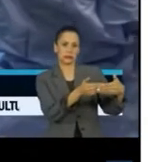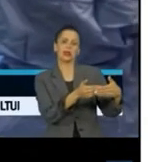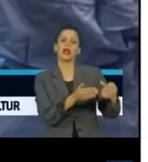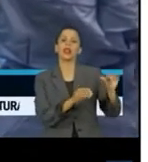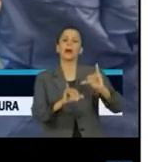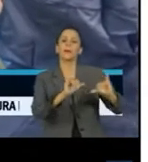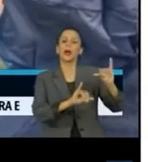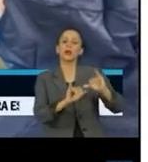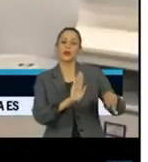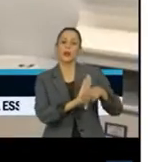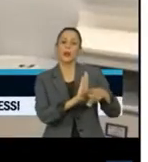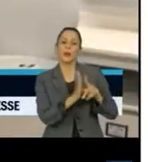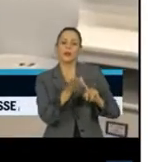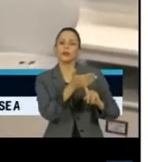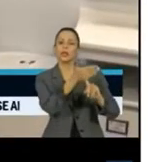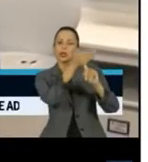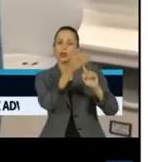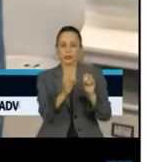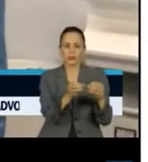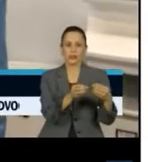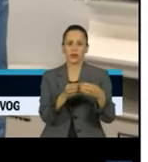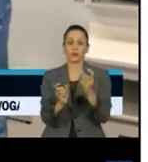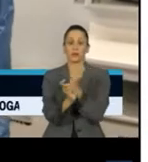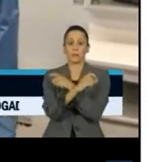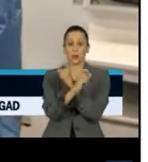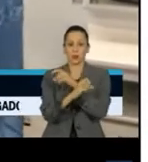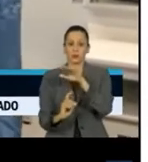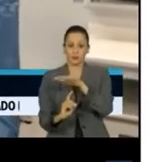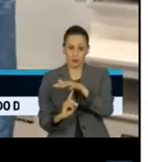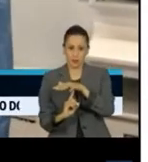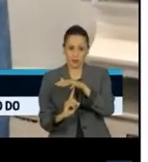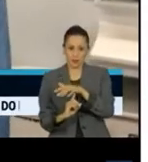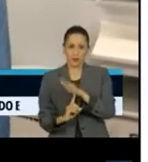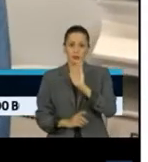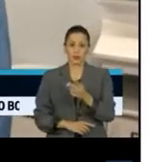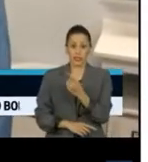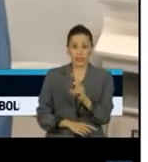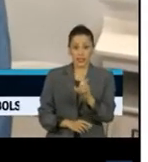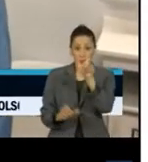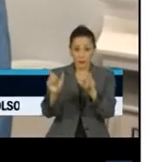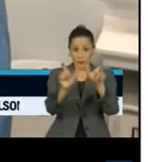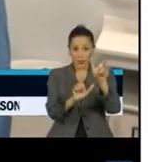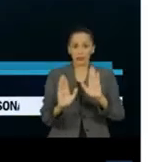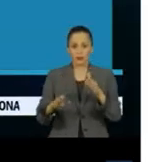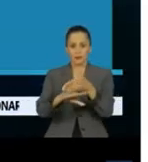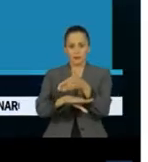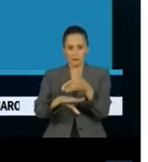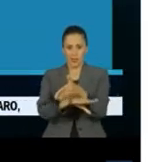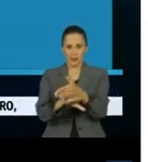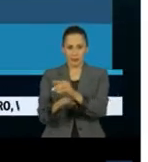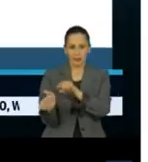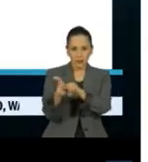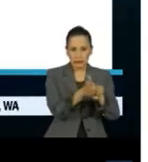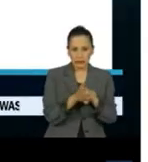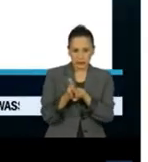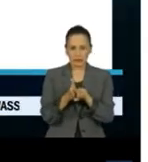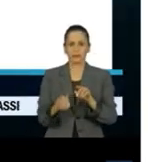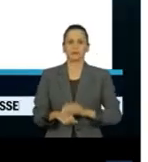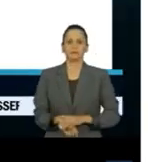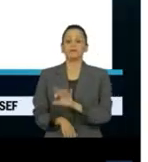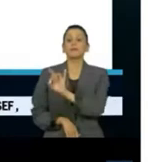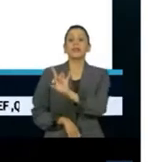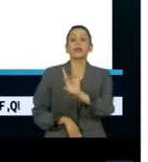de Tecnologia Celular da PUC do Paraná. 15 pacientes vão participar do estudo. Cada um